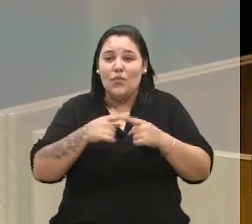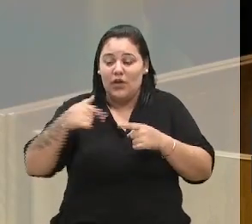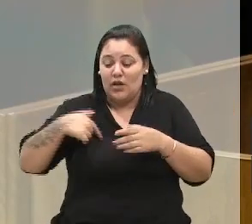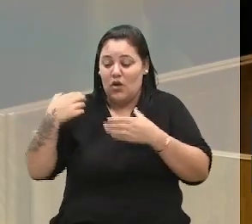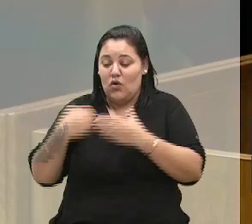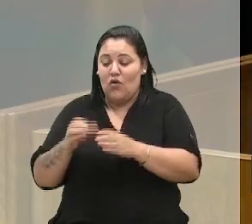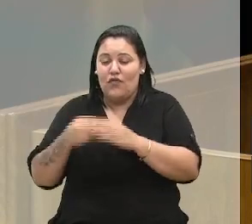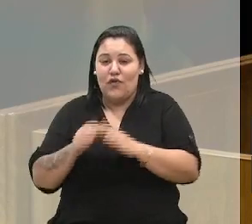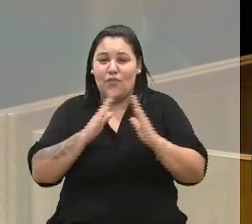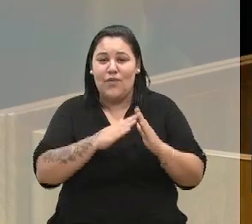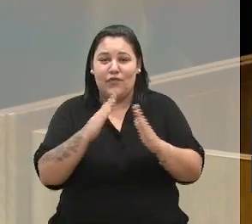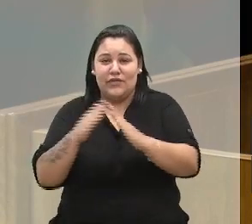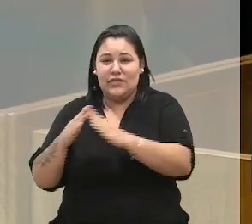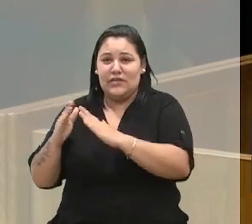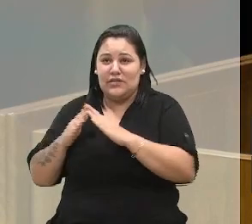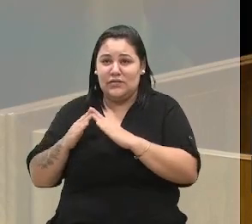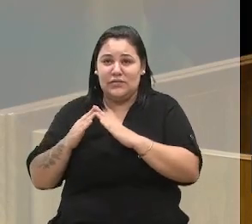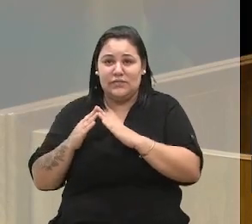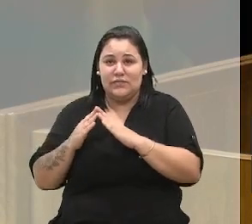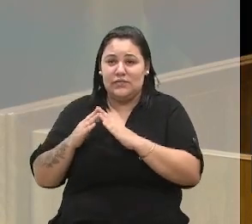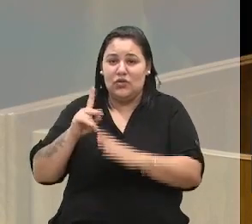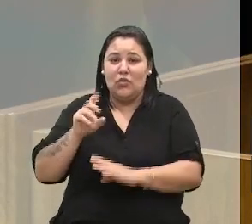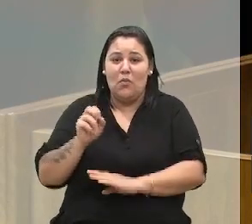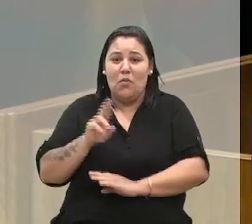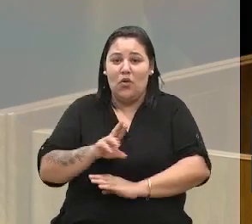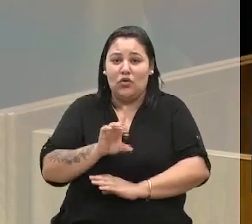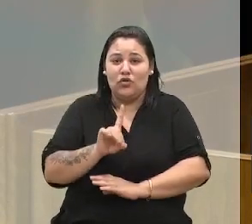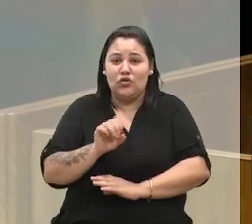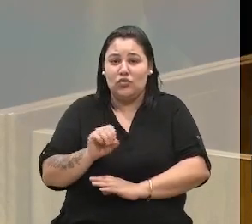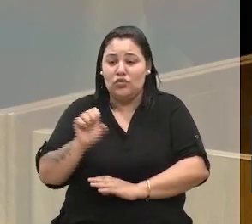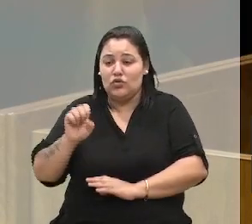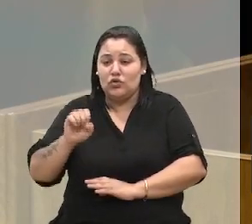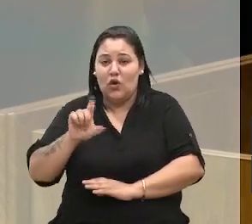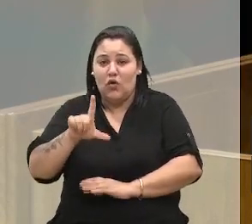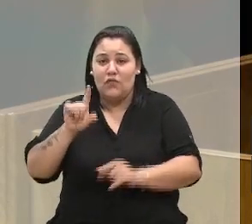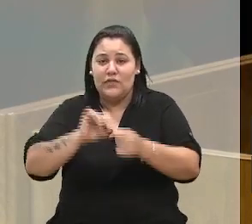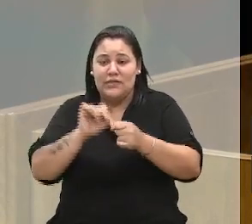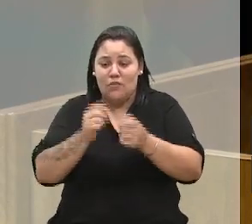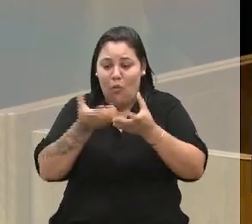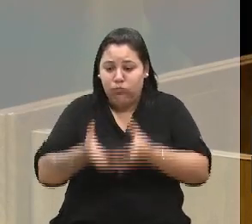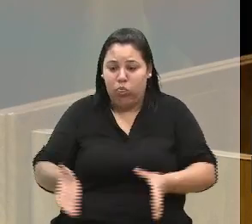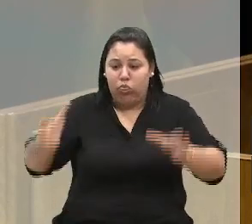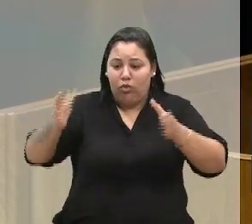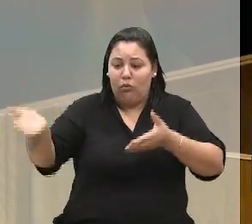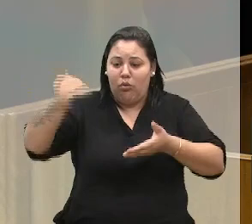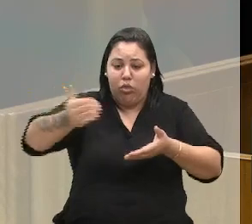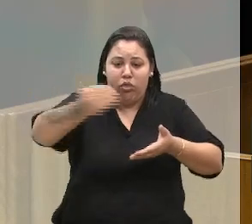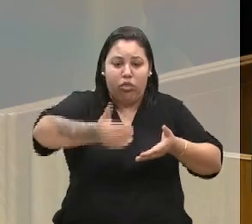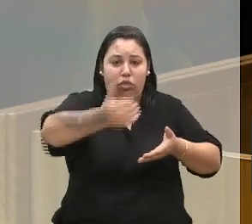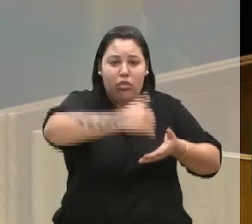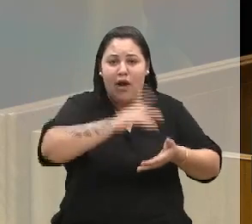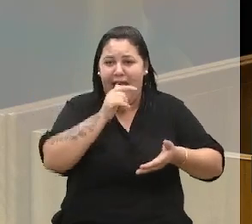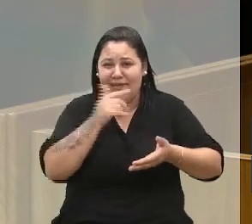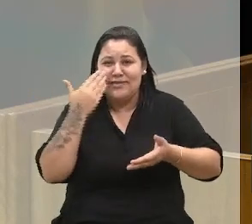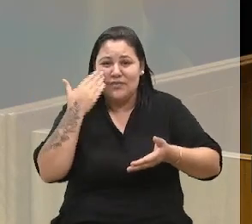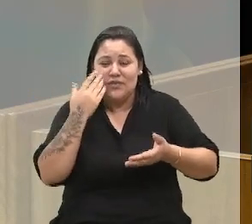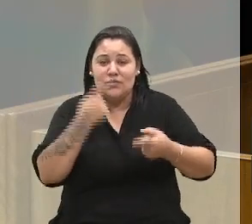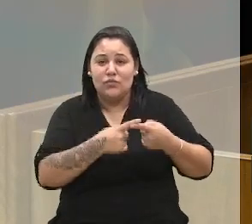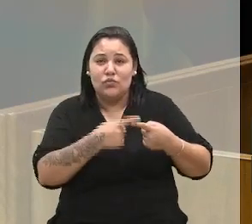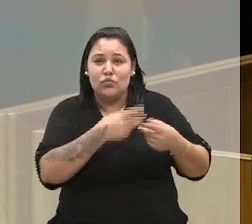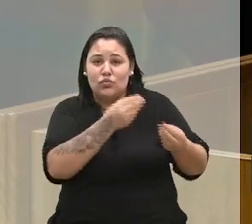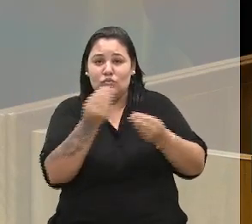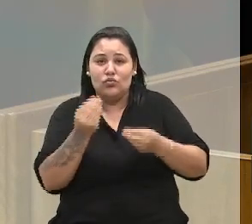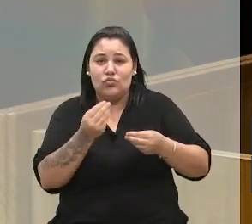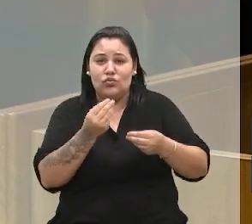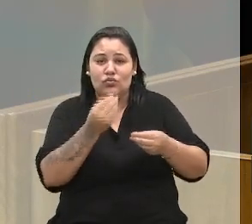meus vizinhos no pôr do sol, onde foi feito um tanque de contenção e que muitos empréstimos deverão ser feitos, porque o futuro é